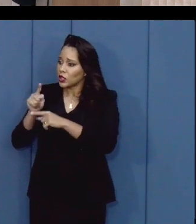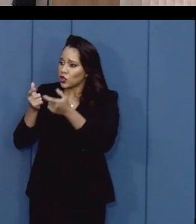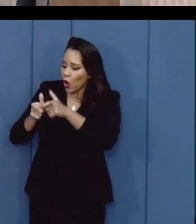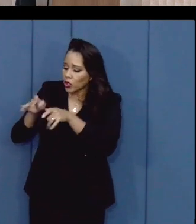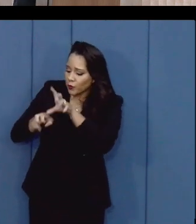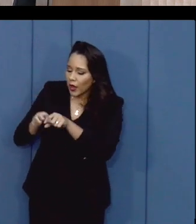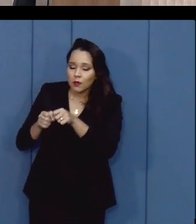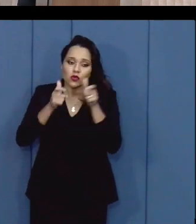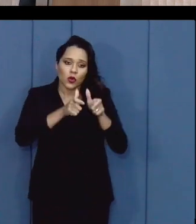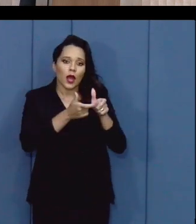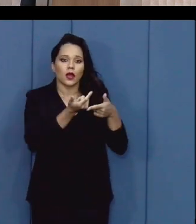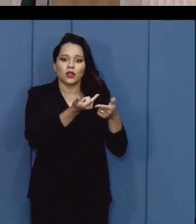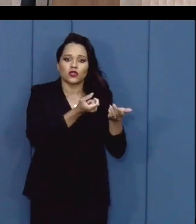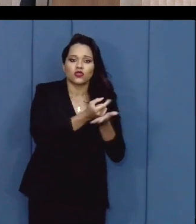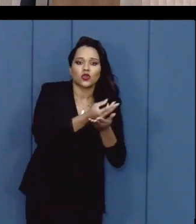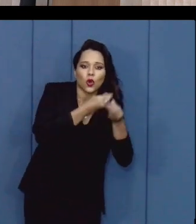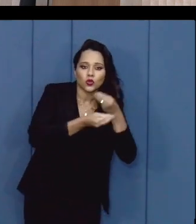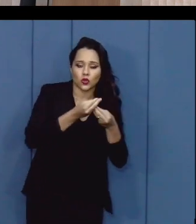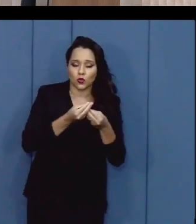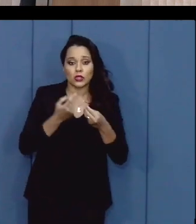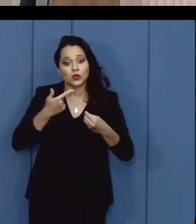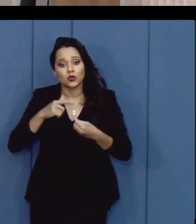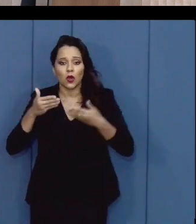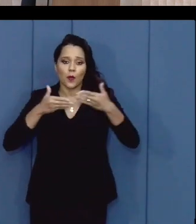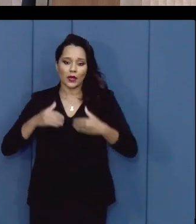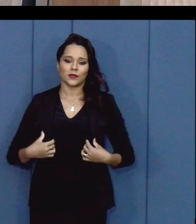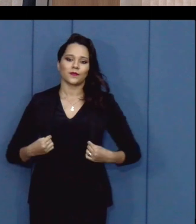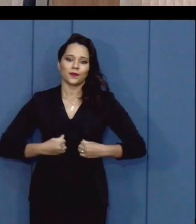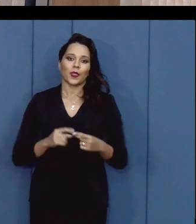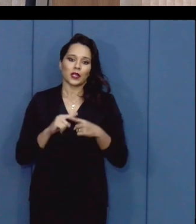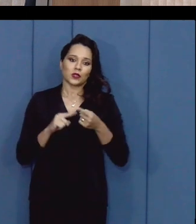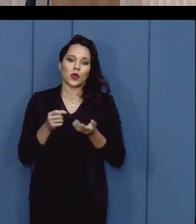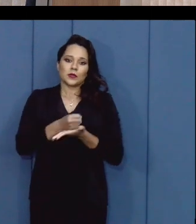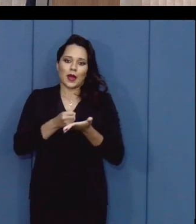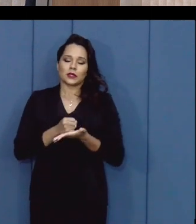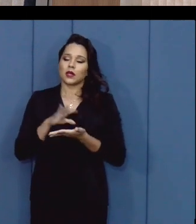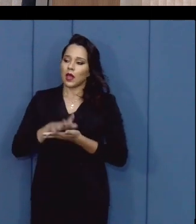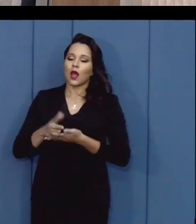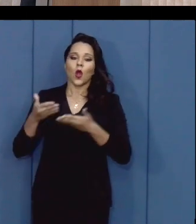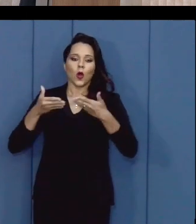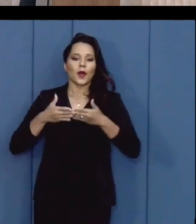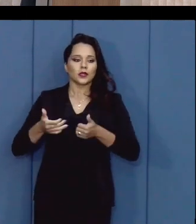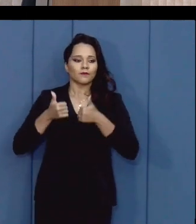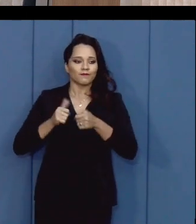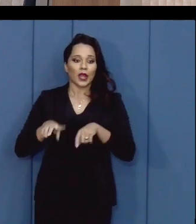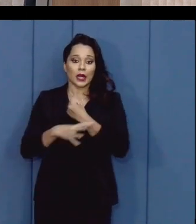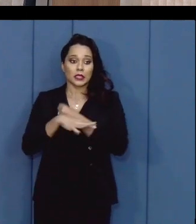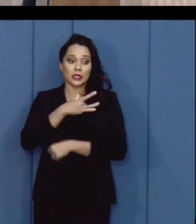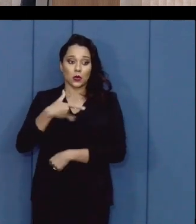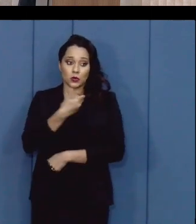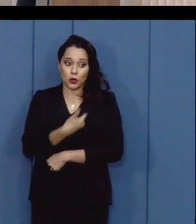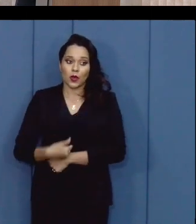consumo, se a gente não tiver comércio. Ou seja, esses dois pilares, né, as práticas leais de comércio e a garantia de